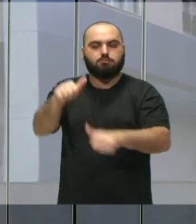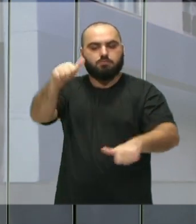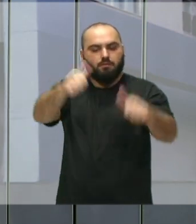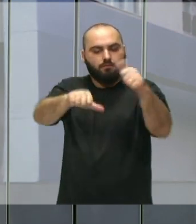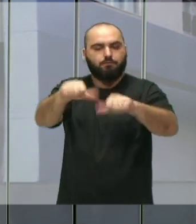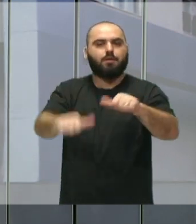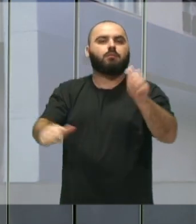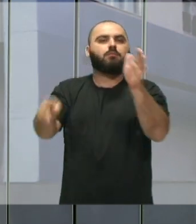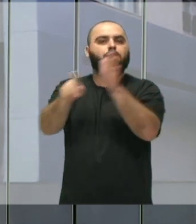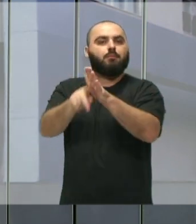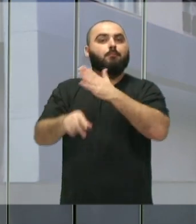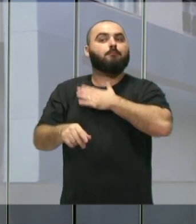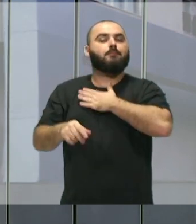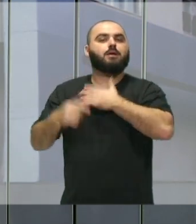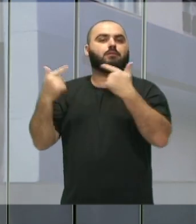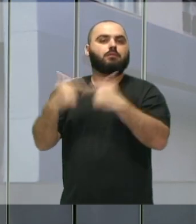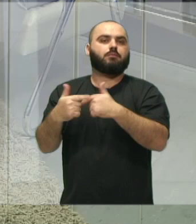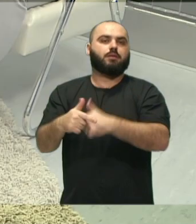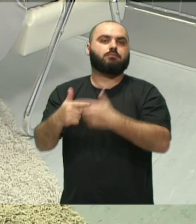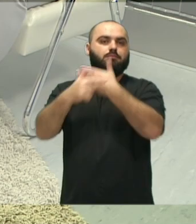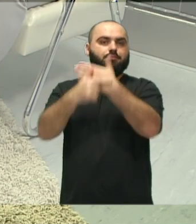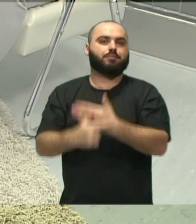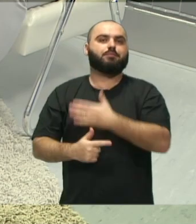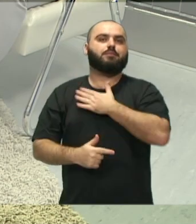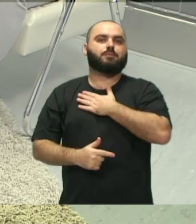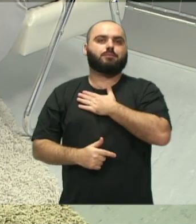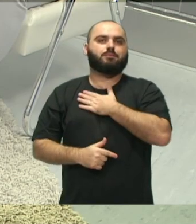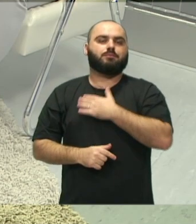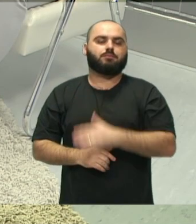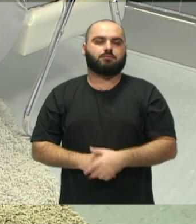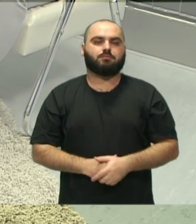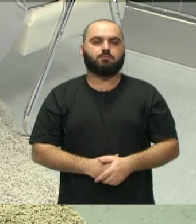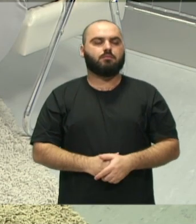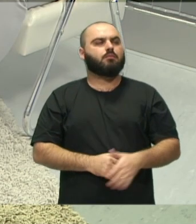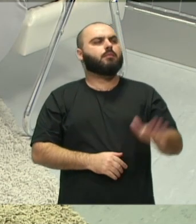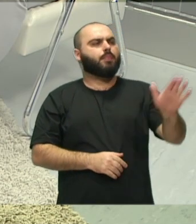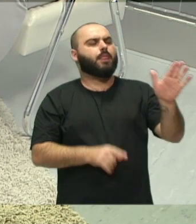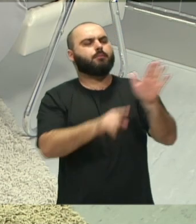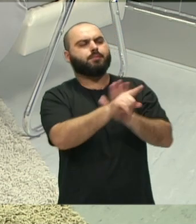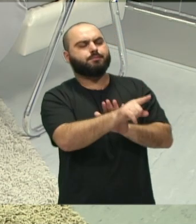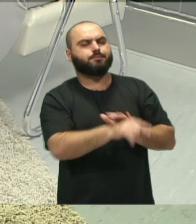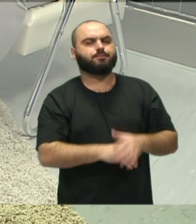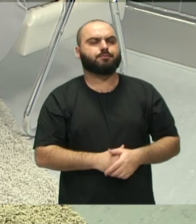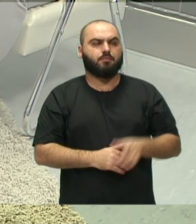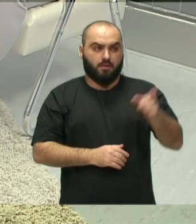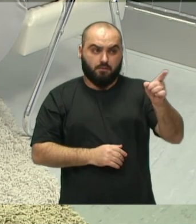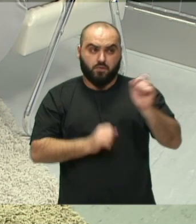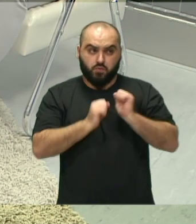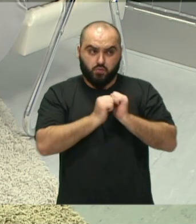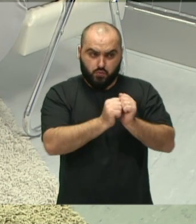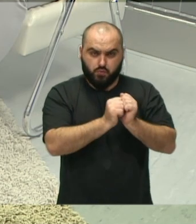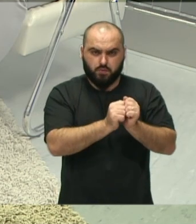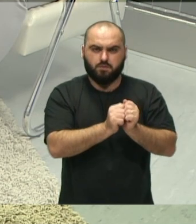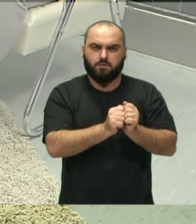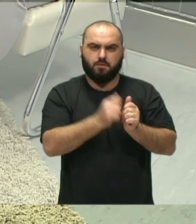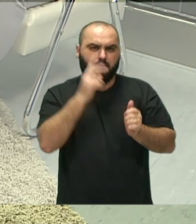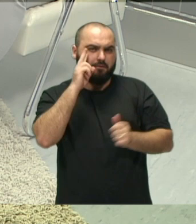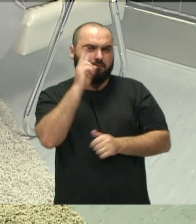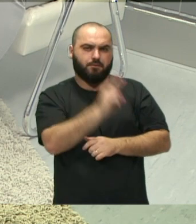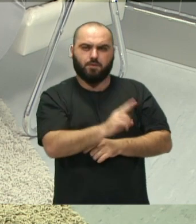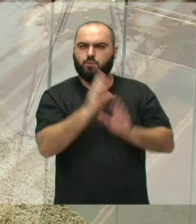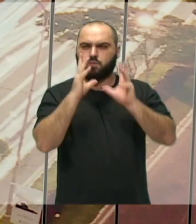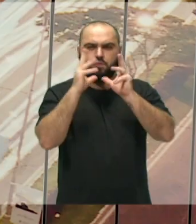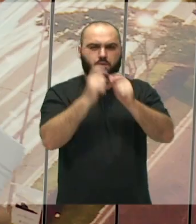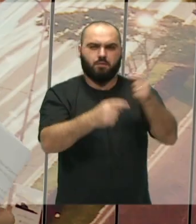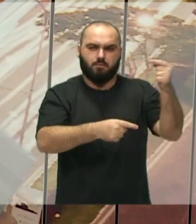avaliação do nosso mandato, do nosso papel enquanto parlamentar. Vereador, o senhor fez parte, acompanhou todas